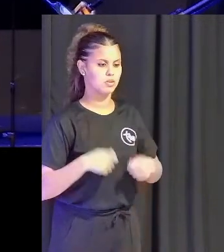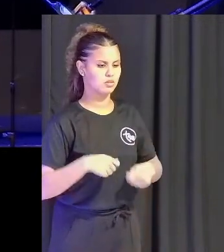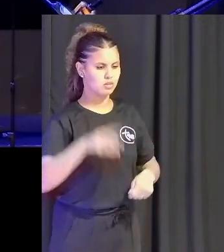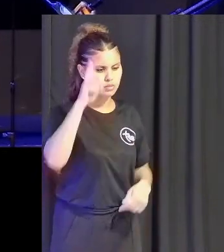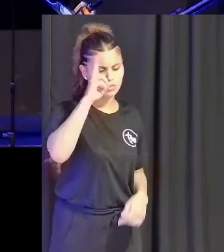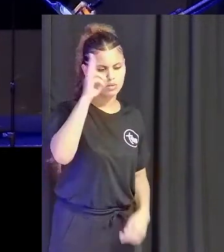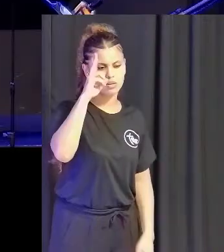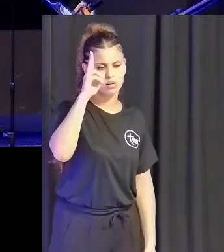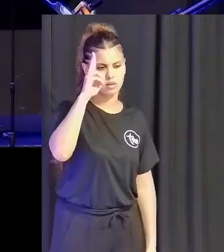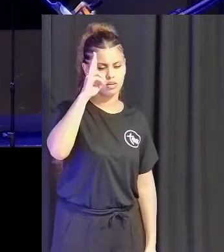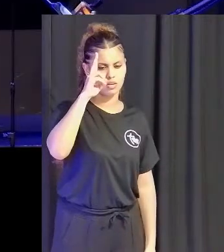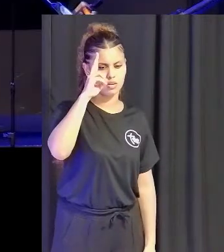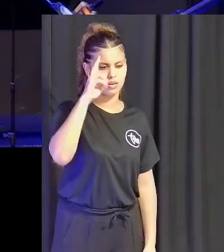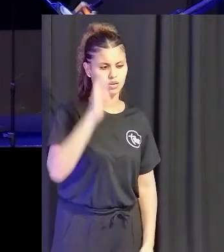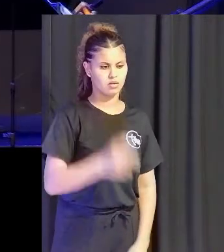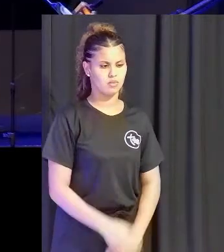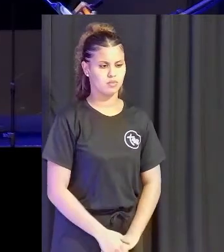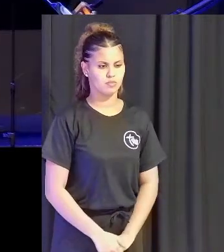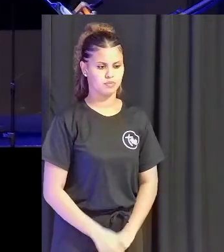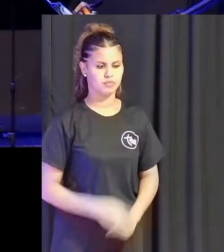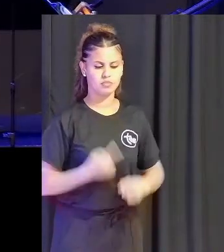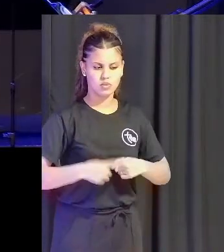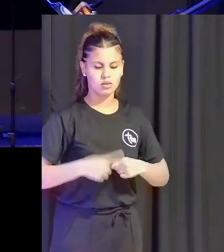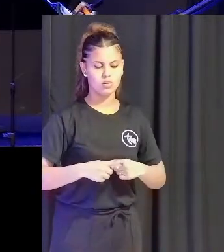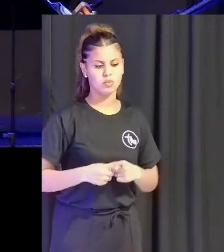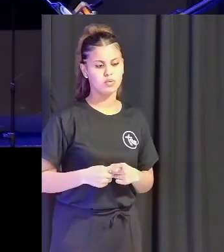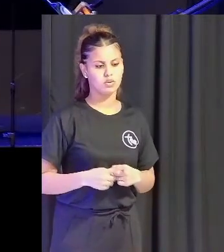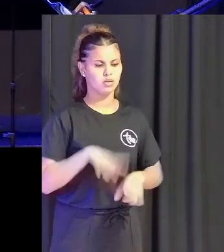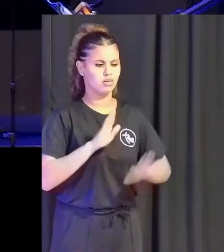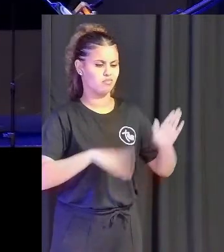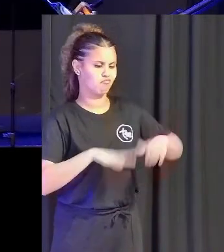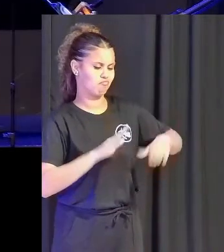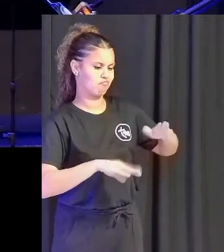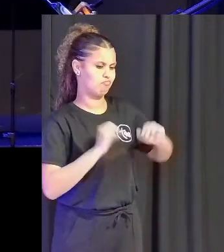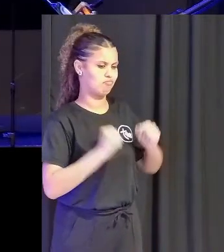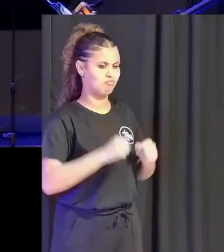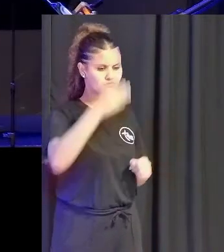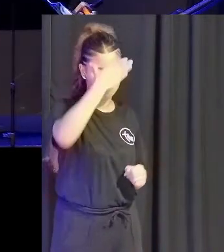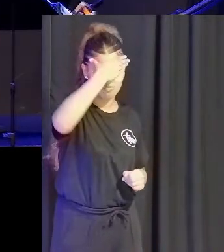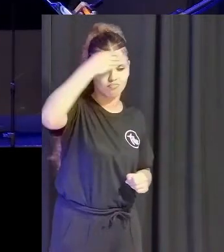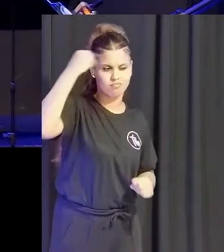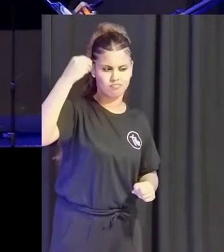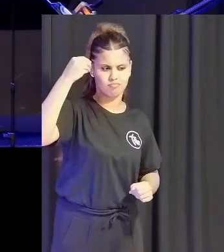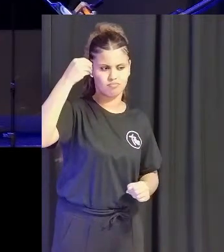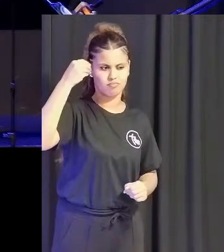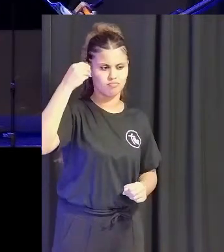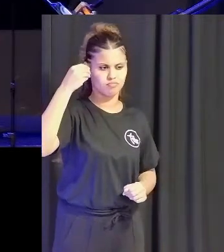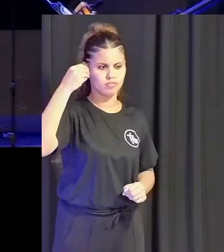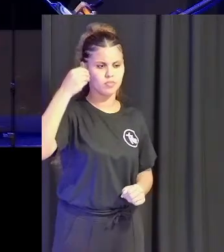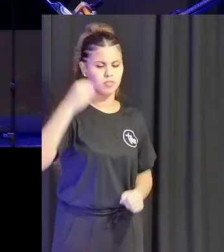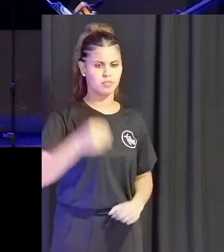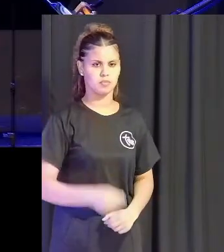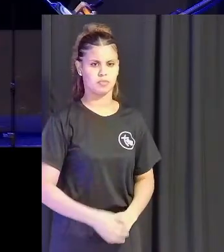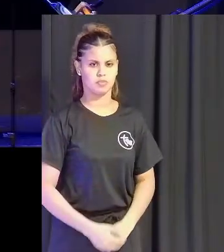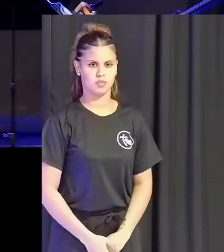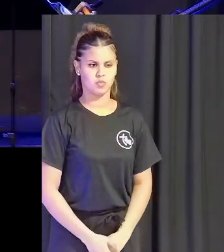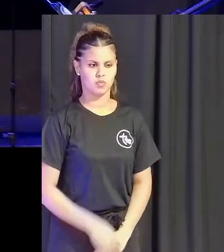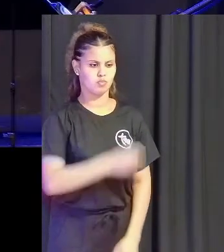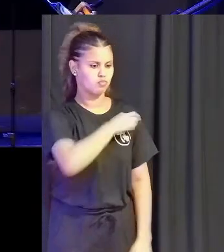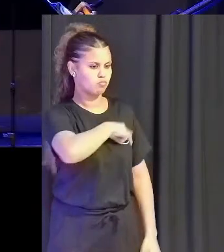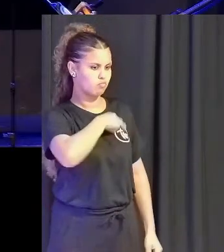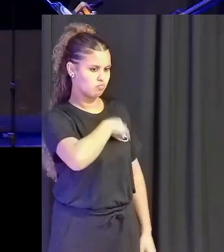esquecer. Então aqui a passagem vai dizer que são feitos como figuras para nos lembrar. Então aqui,